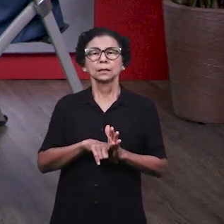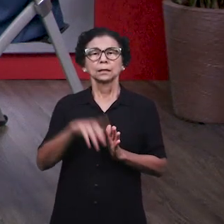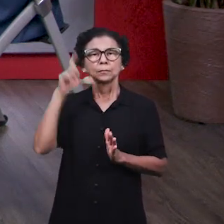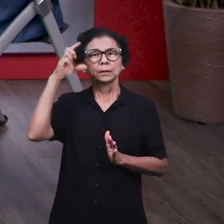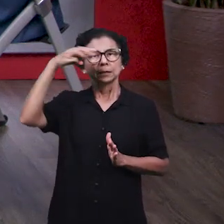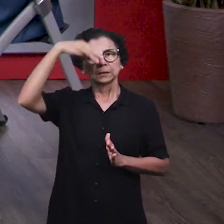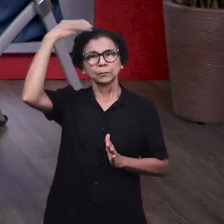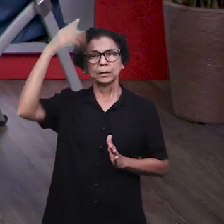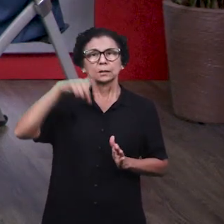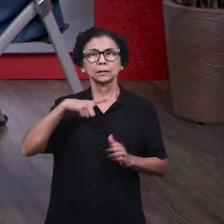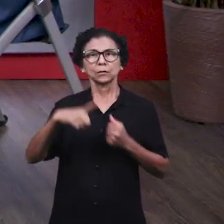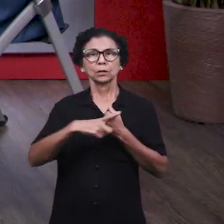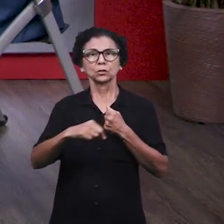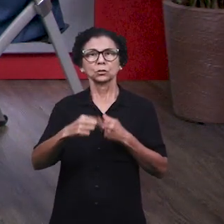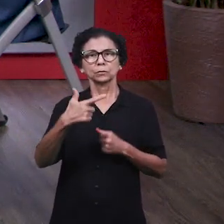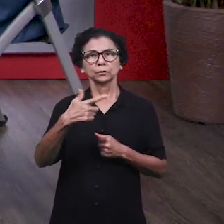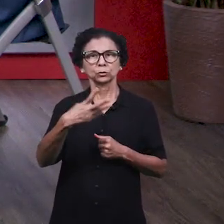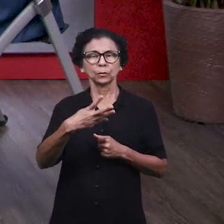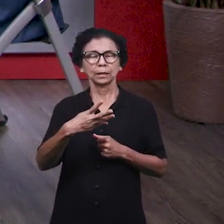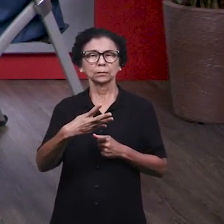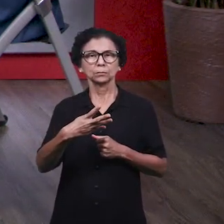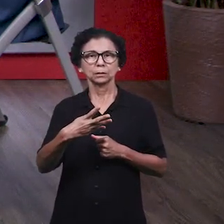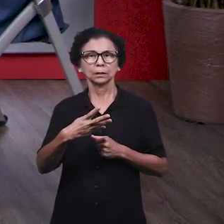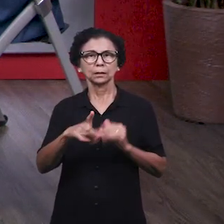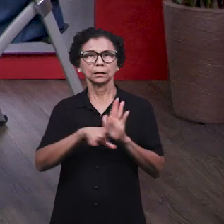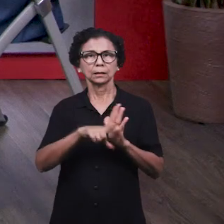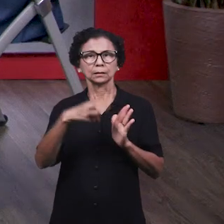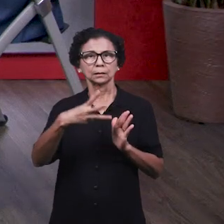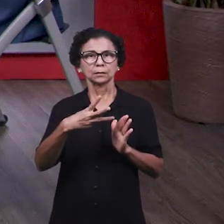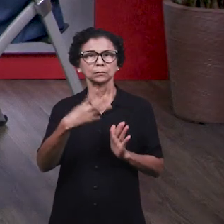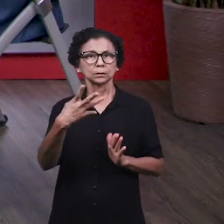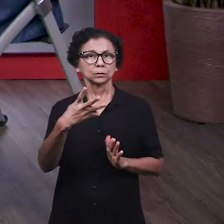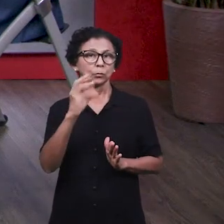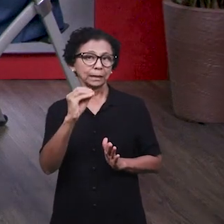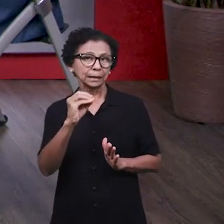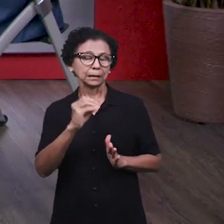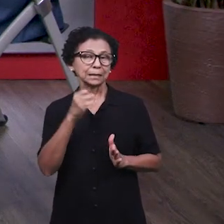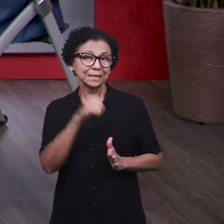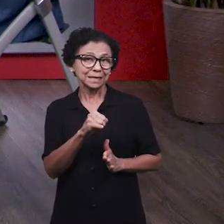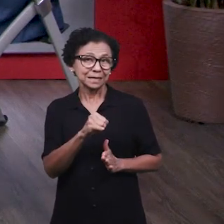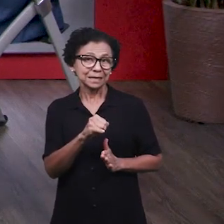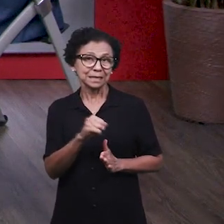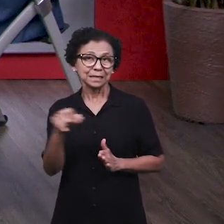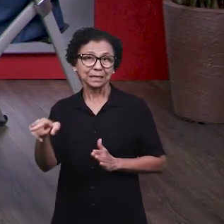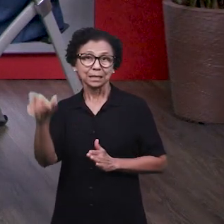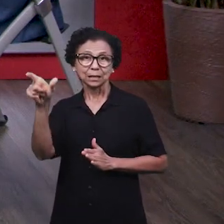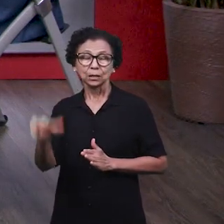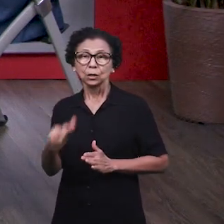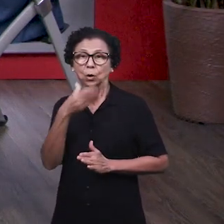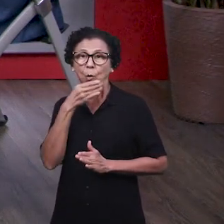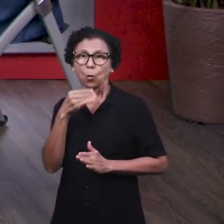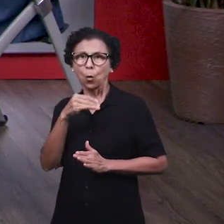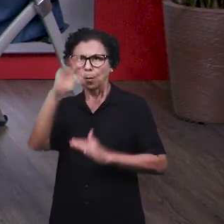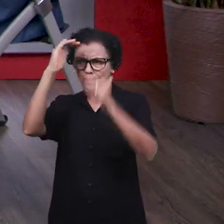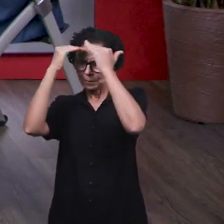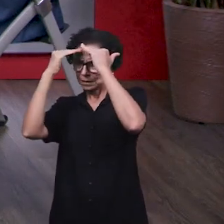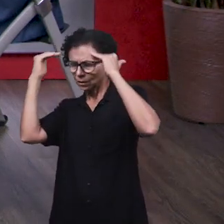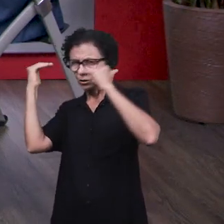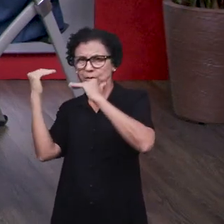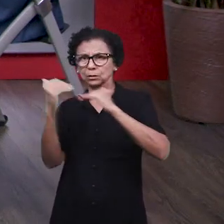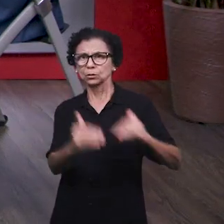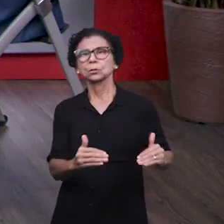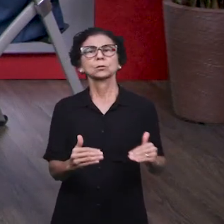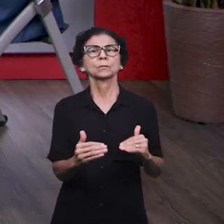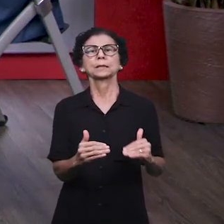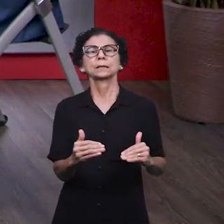artigo 24A da Lei 11.340, que é a Lei Maria da Penha. Então, se ele descumprir essa ordem judicial, porque